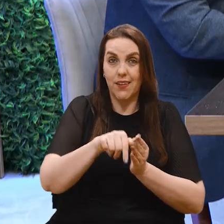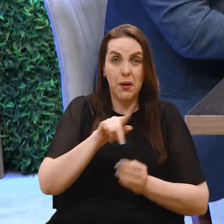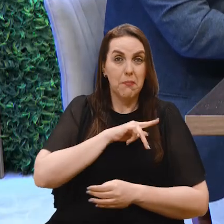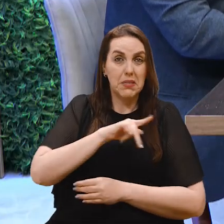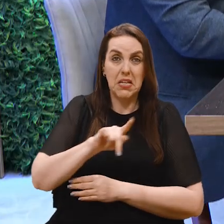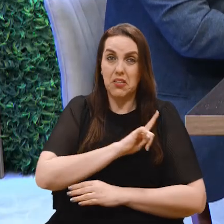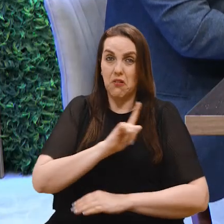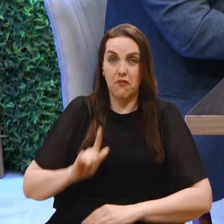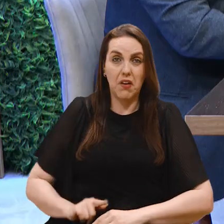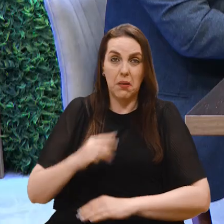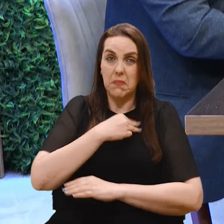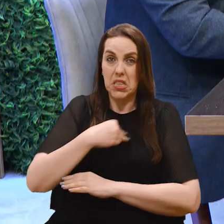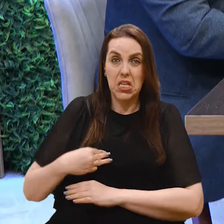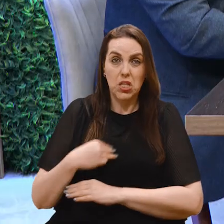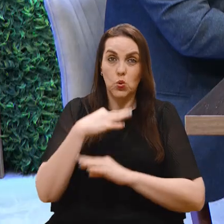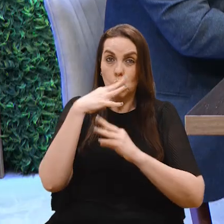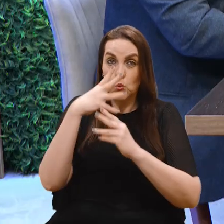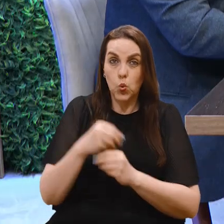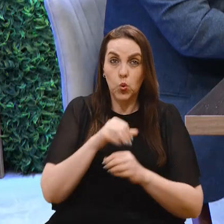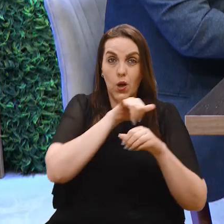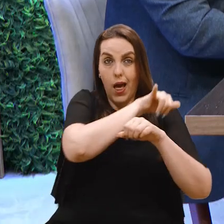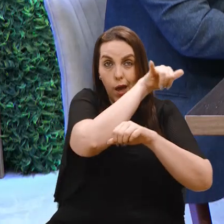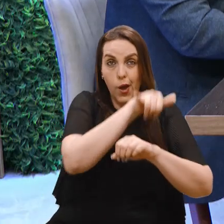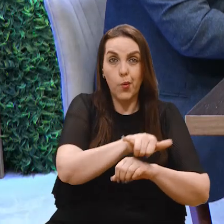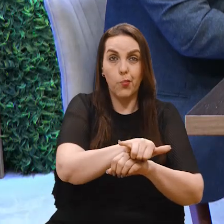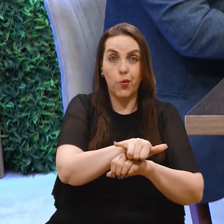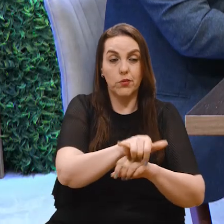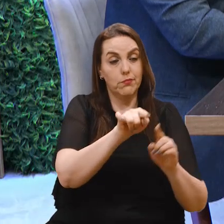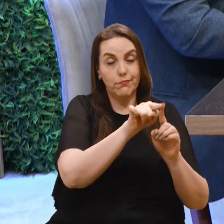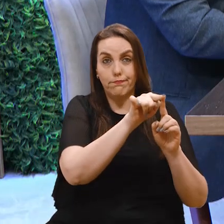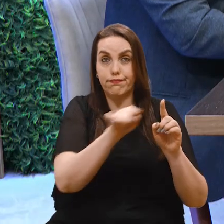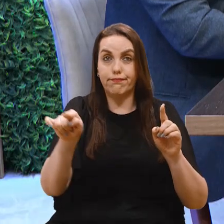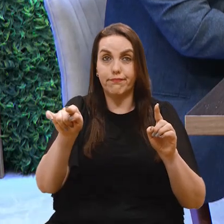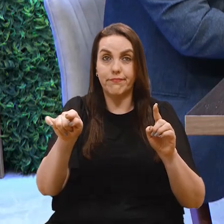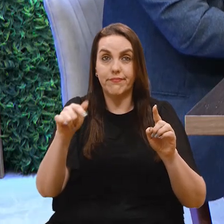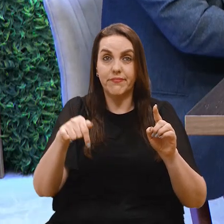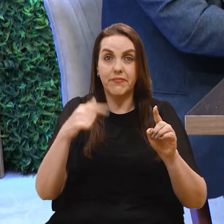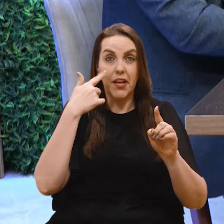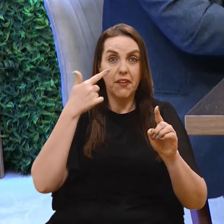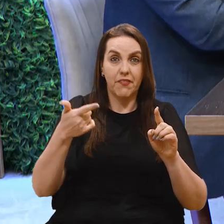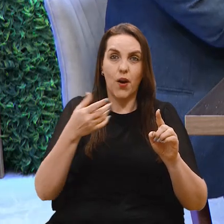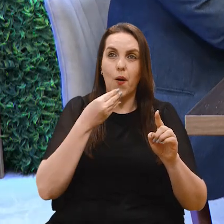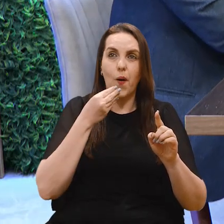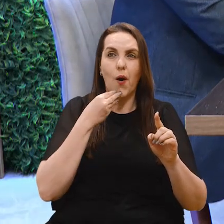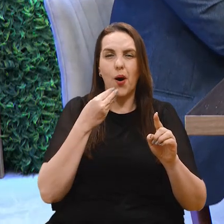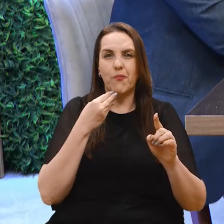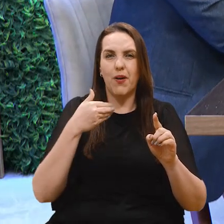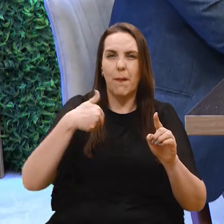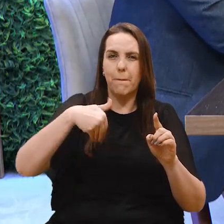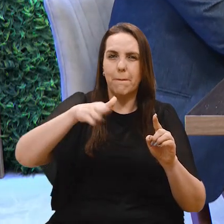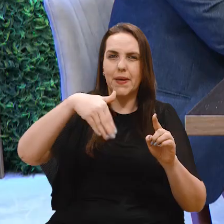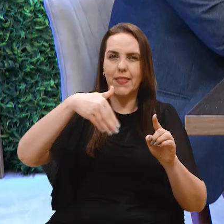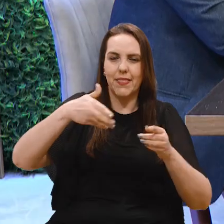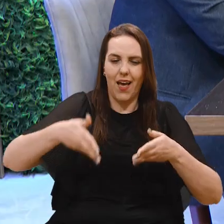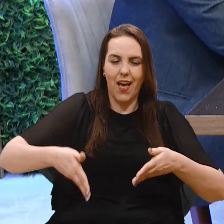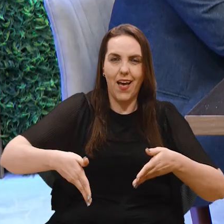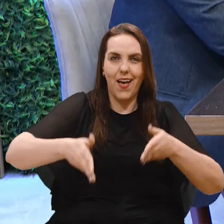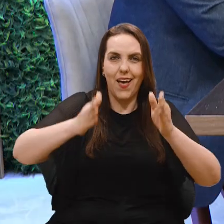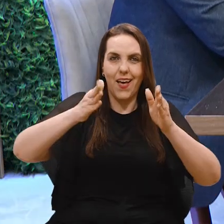ministro, desembarca no aeroporto e passa por aqui. E aí vem, claro, aí eles vão lá, pintam a avenida, só